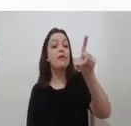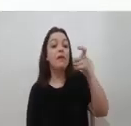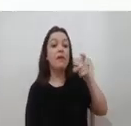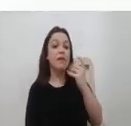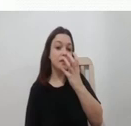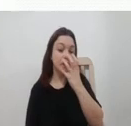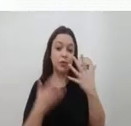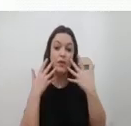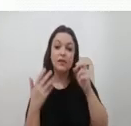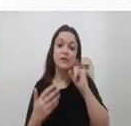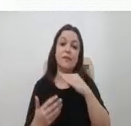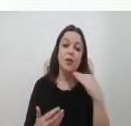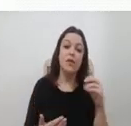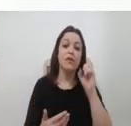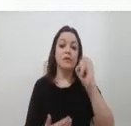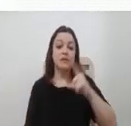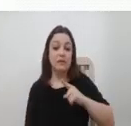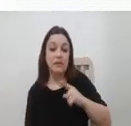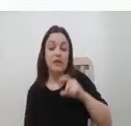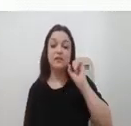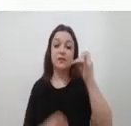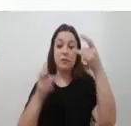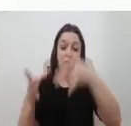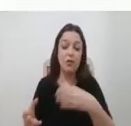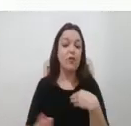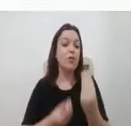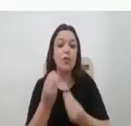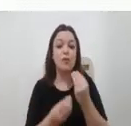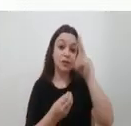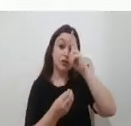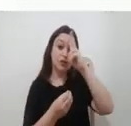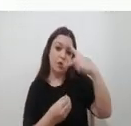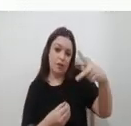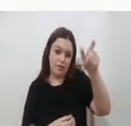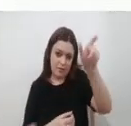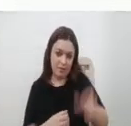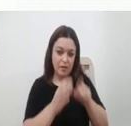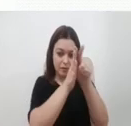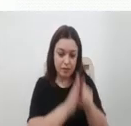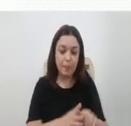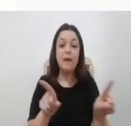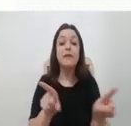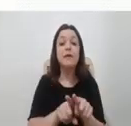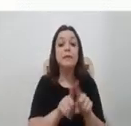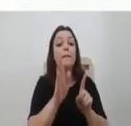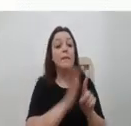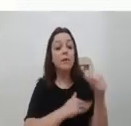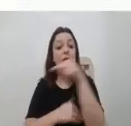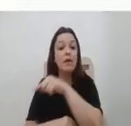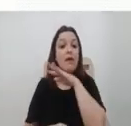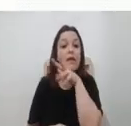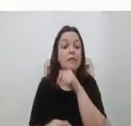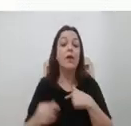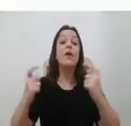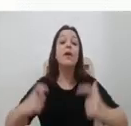animais que ele já teve anteriormente, para ver se existe uma grande rotatividade desses animais, onde esses